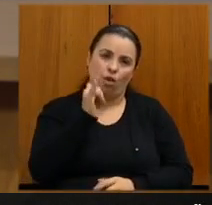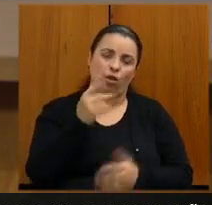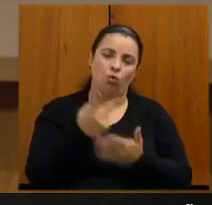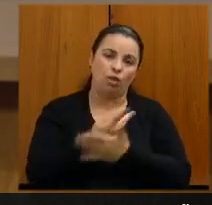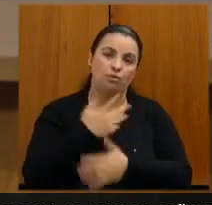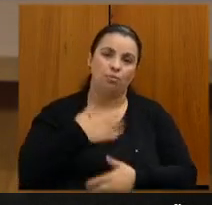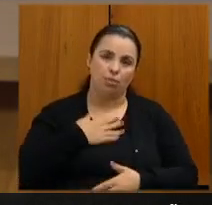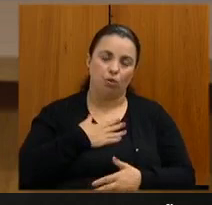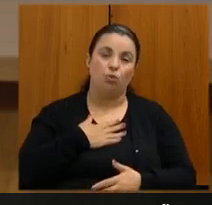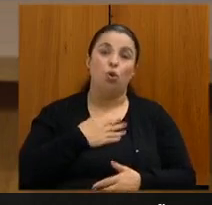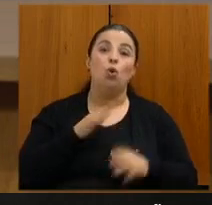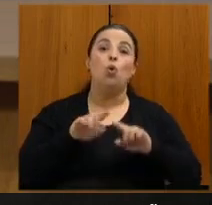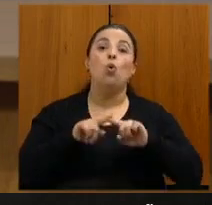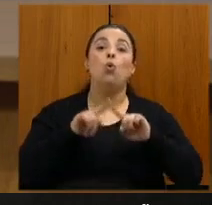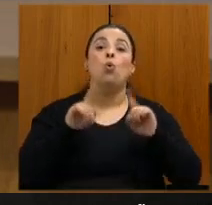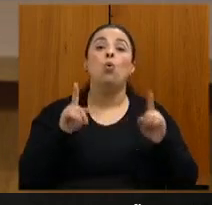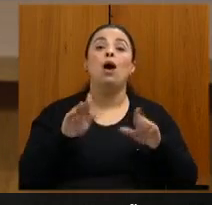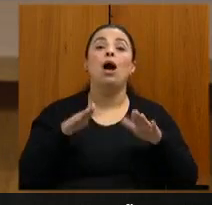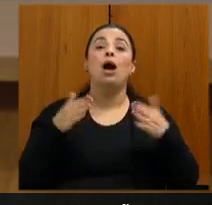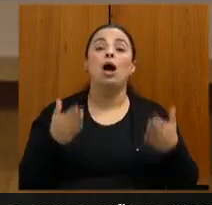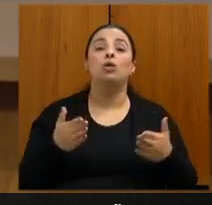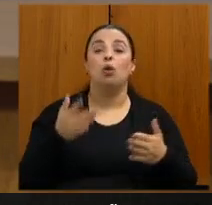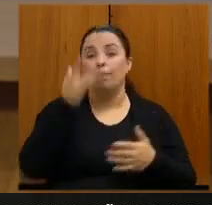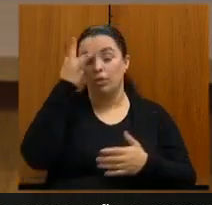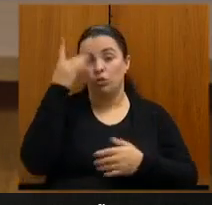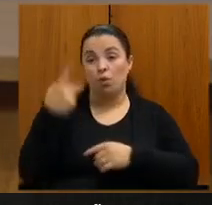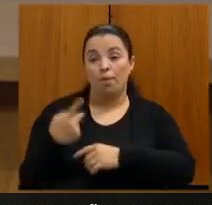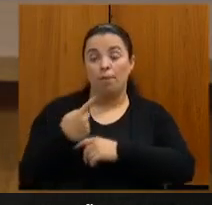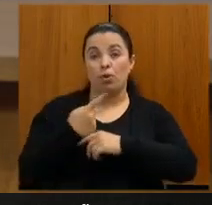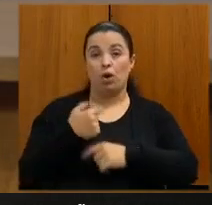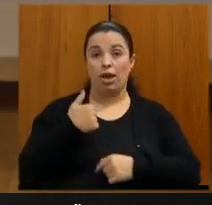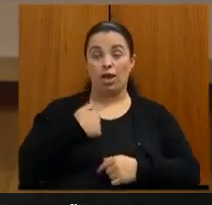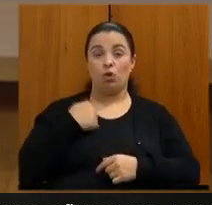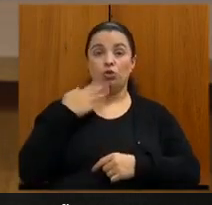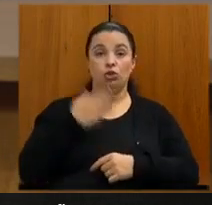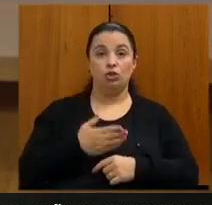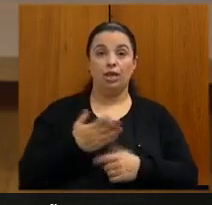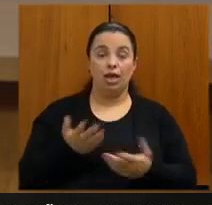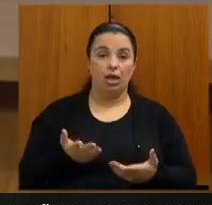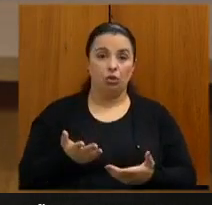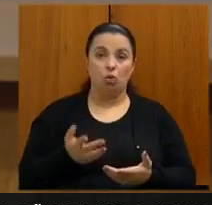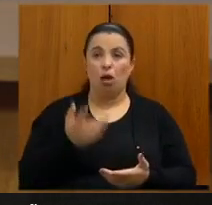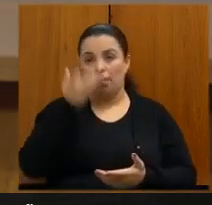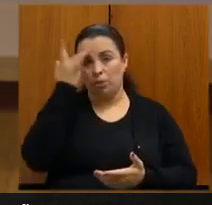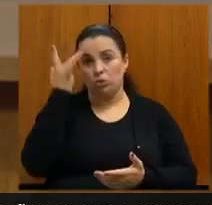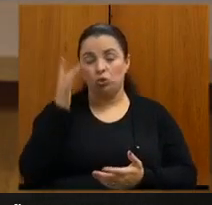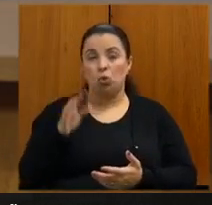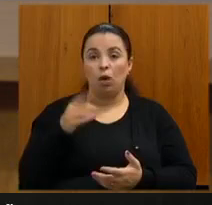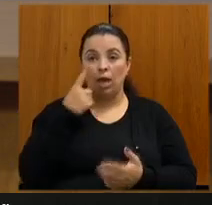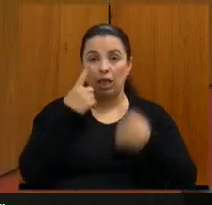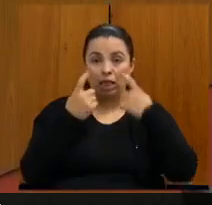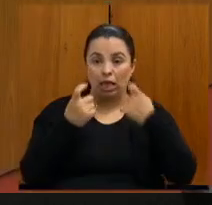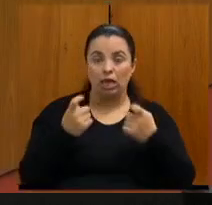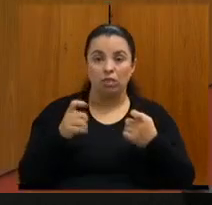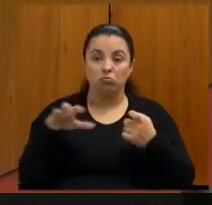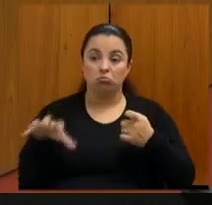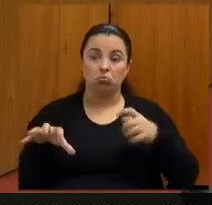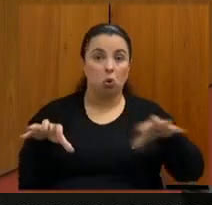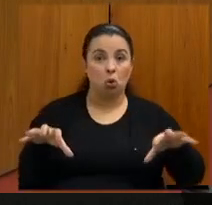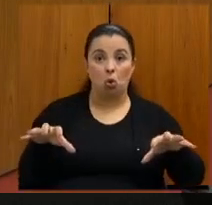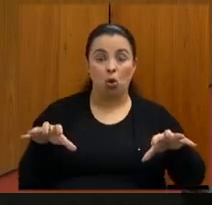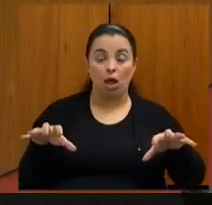sou procurado diretamente por algum interessado que que tá na mesa seja de um lado o seja de outro eu